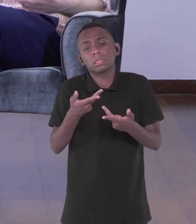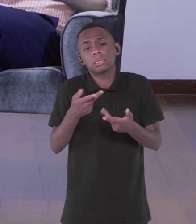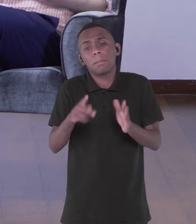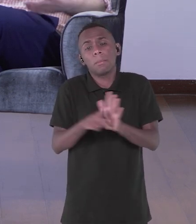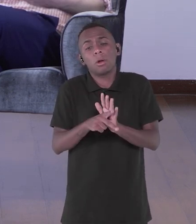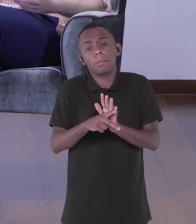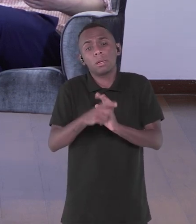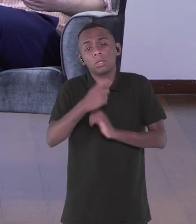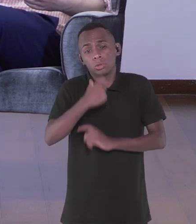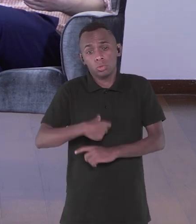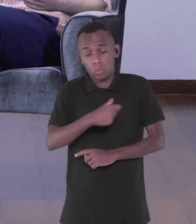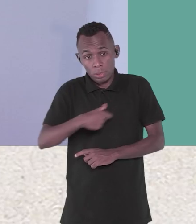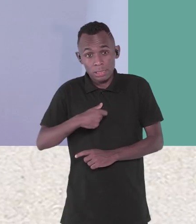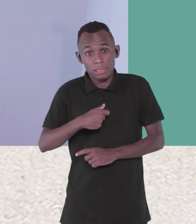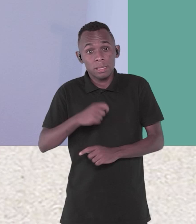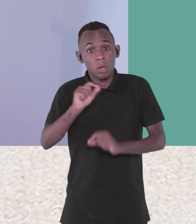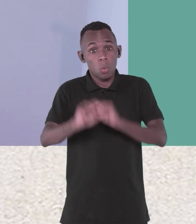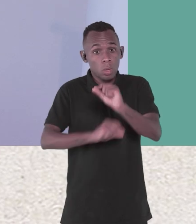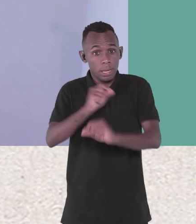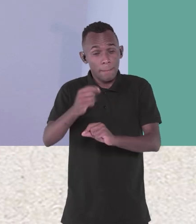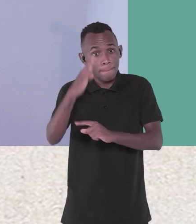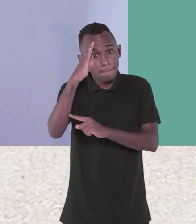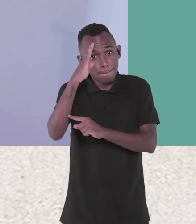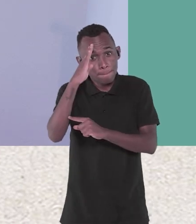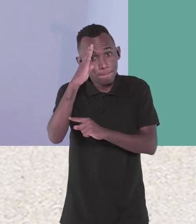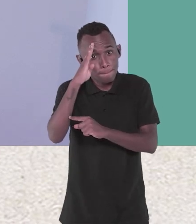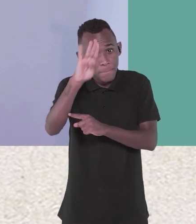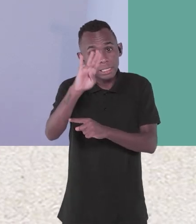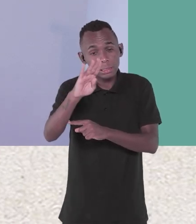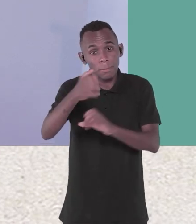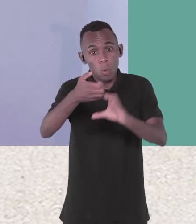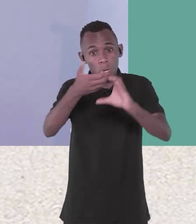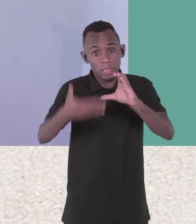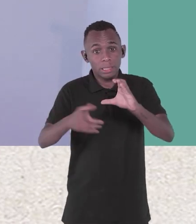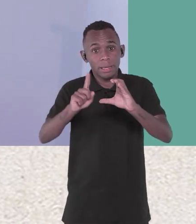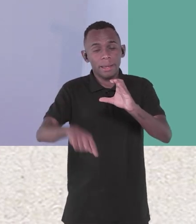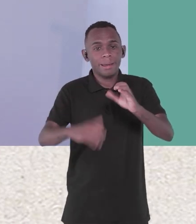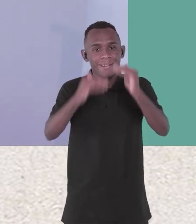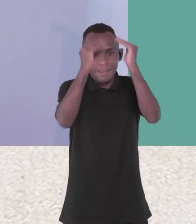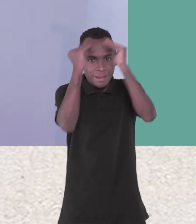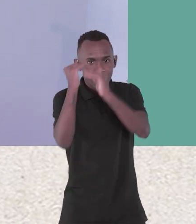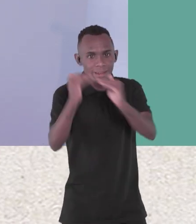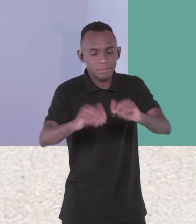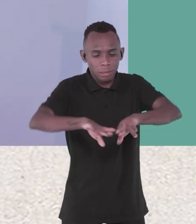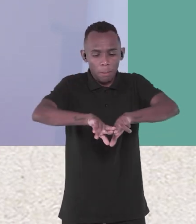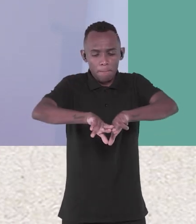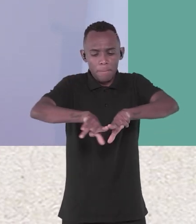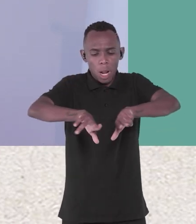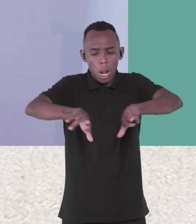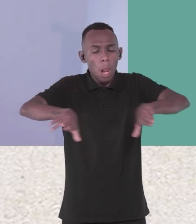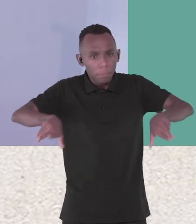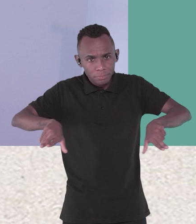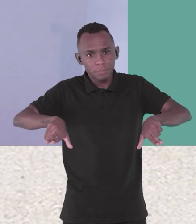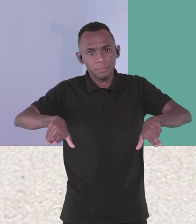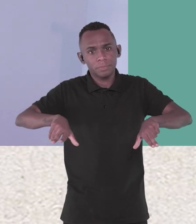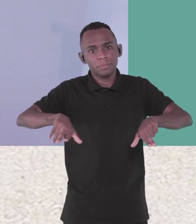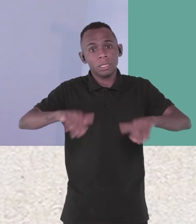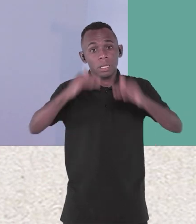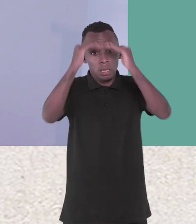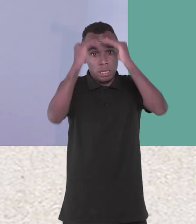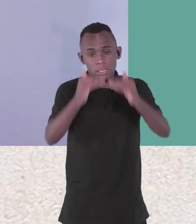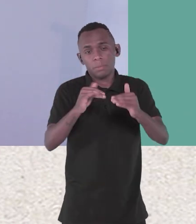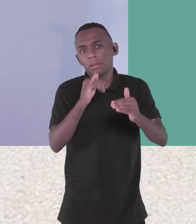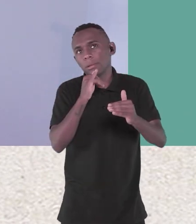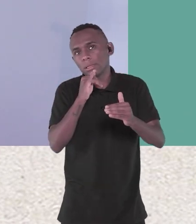Suíça? O respeito à diversidade. Então, há o respeito total à outra língua, respeito total a